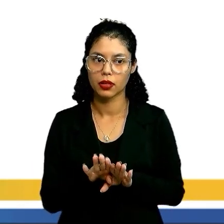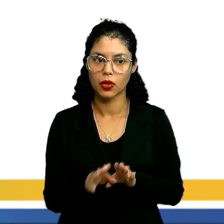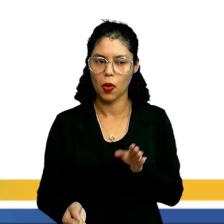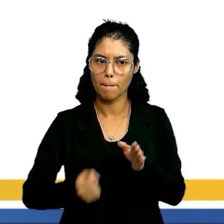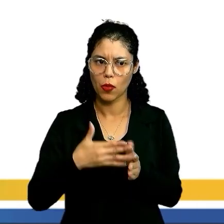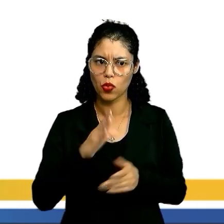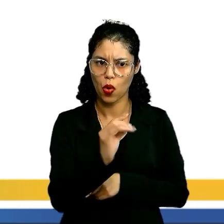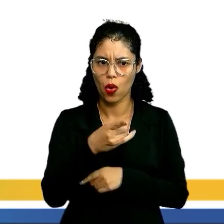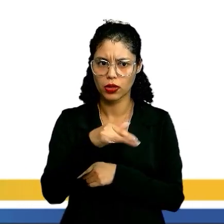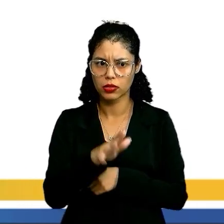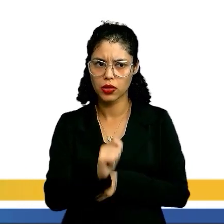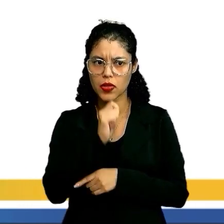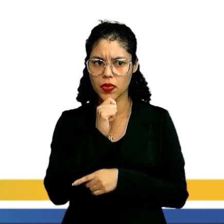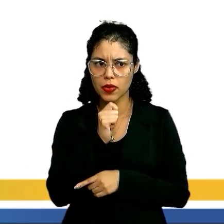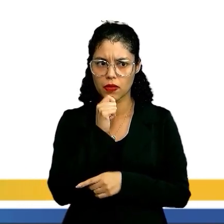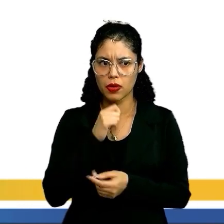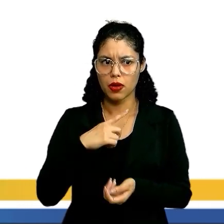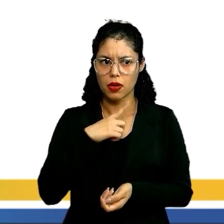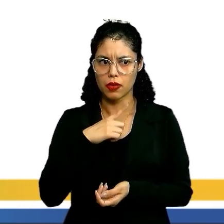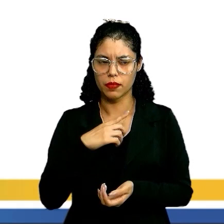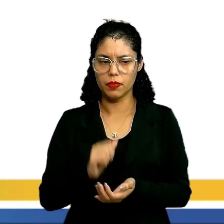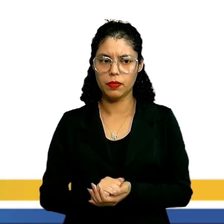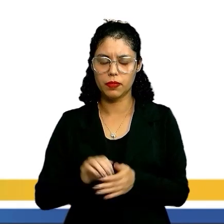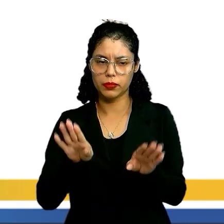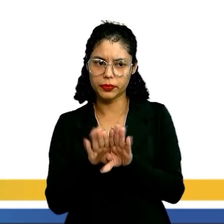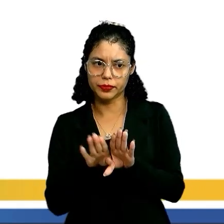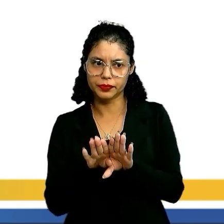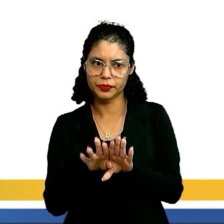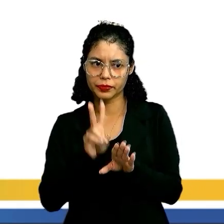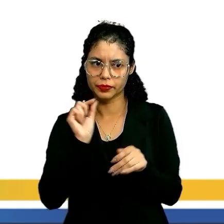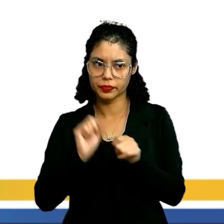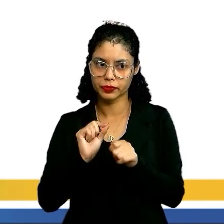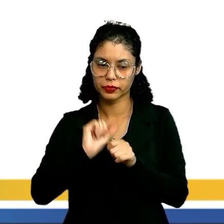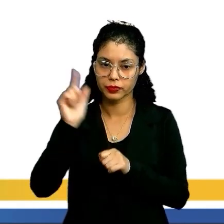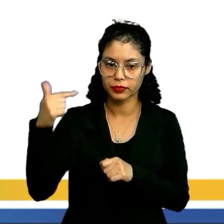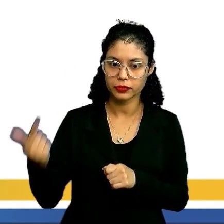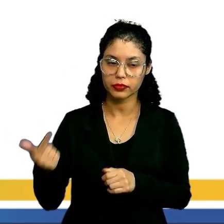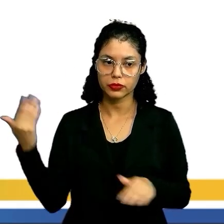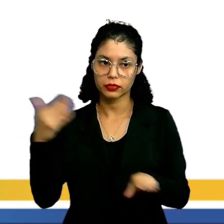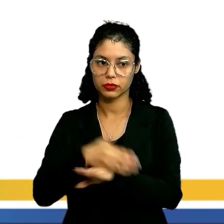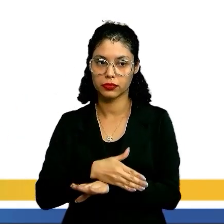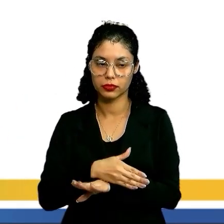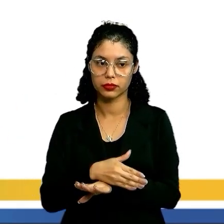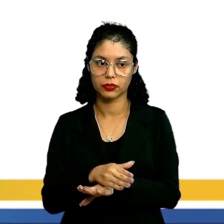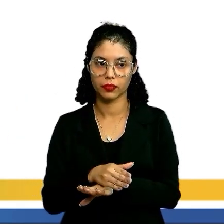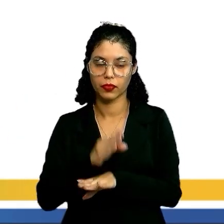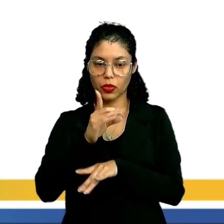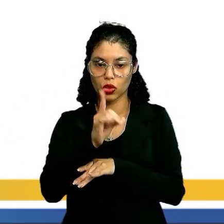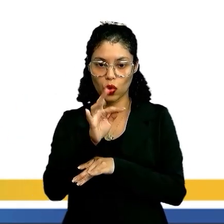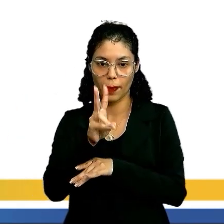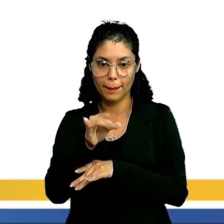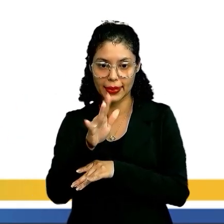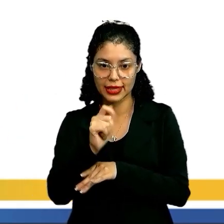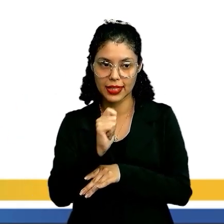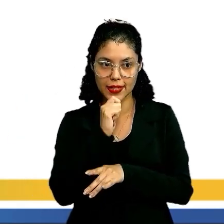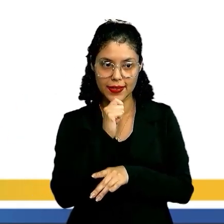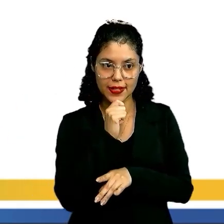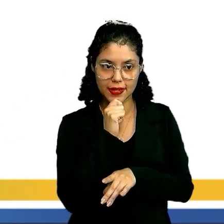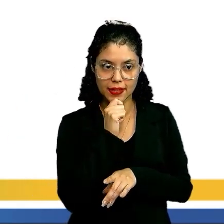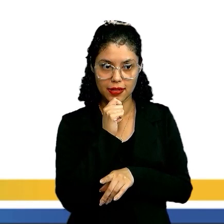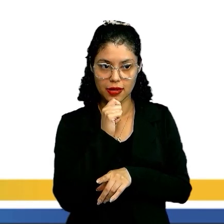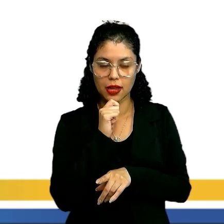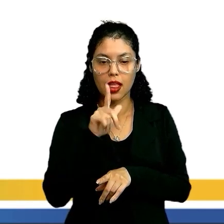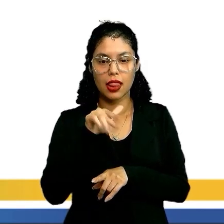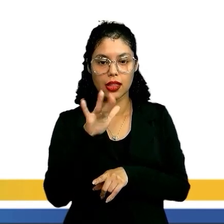muita auxina aqui, ela faz com que as outras entrem em estado de dormência. Essas gemas